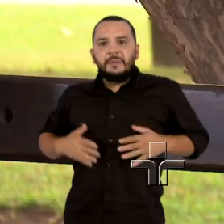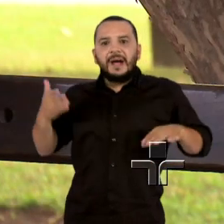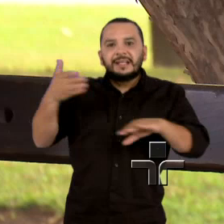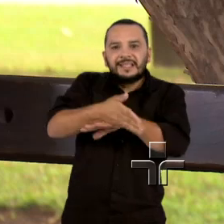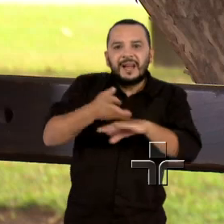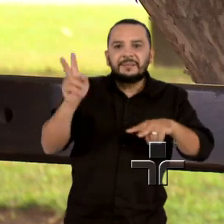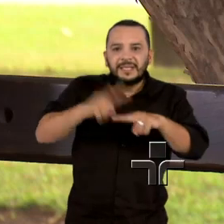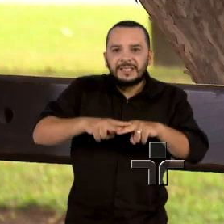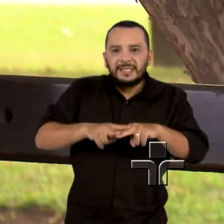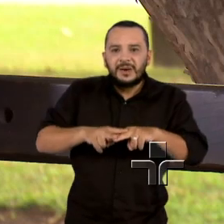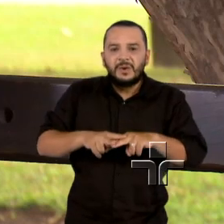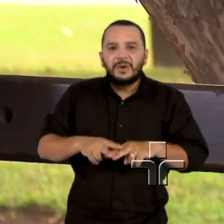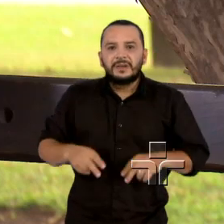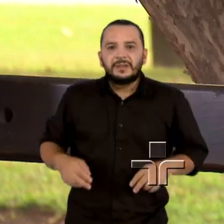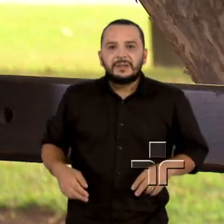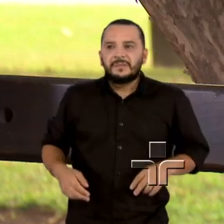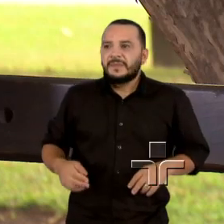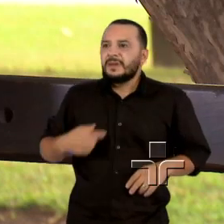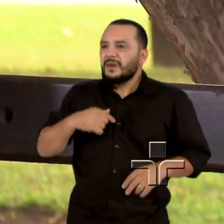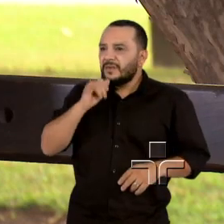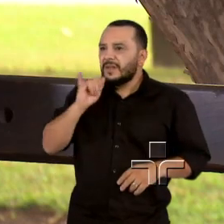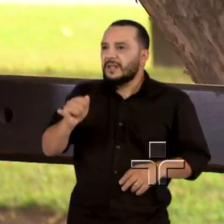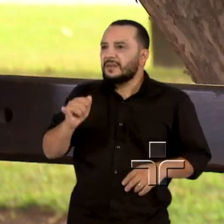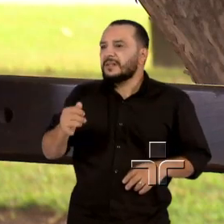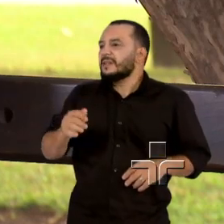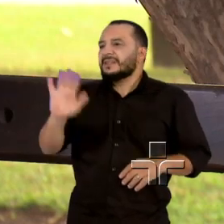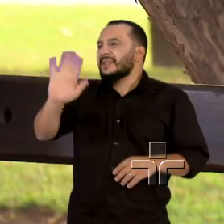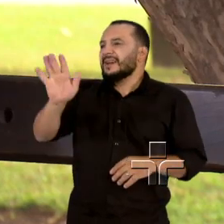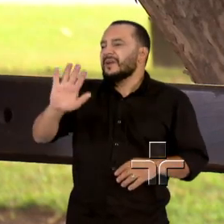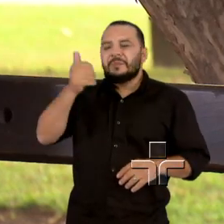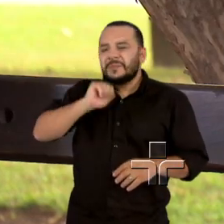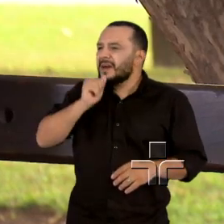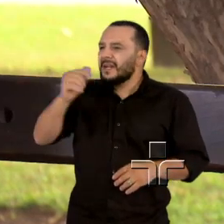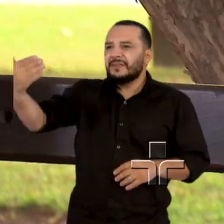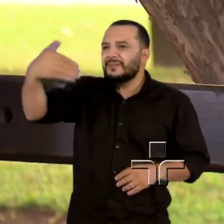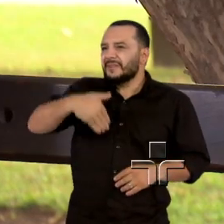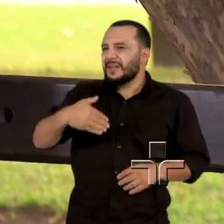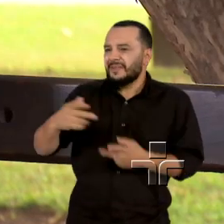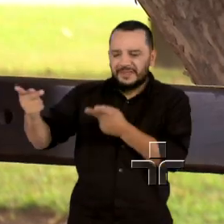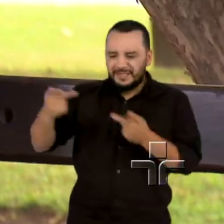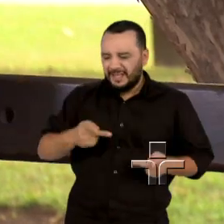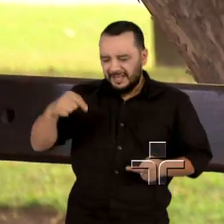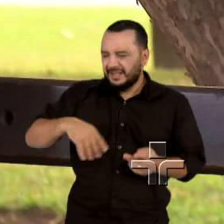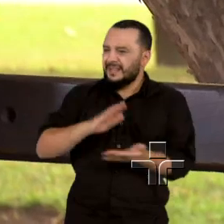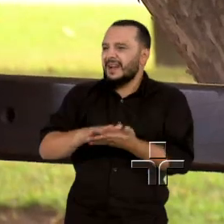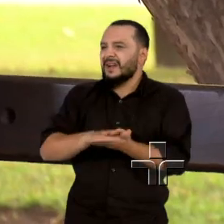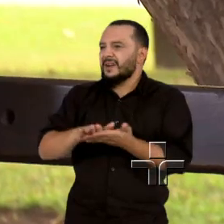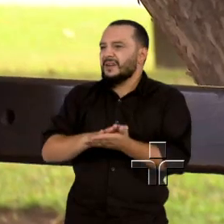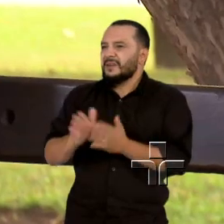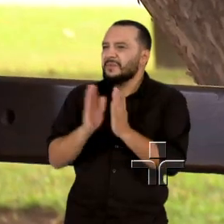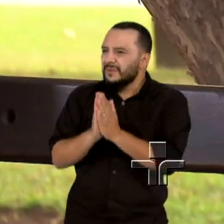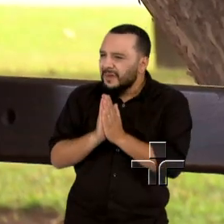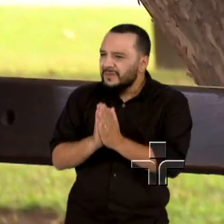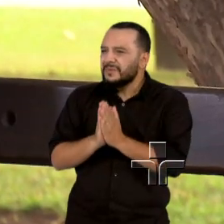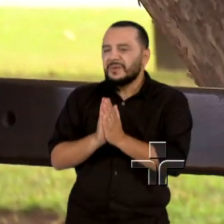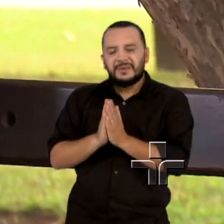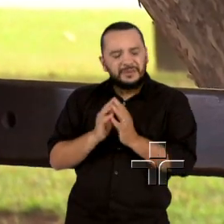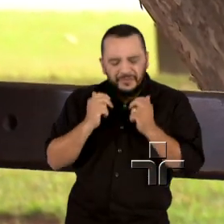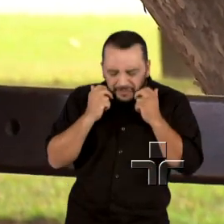Quando eles chegavam lá, eu ainda falava para eles, não vem viver aqui não, é muito